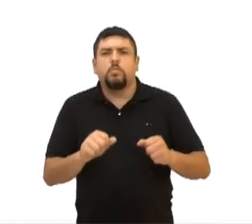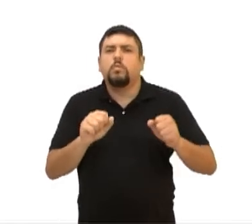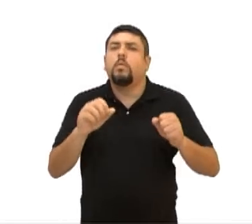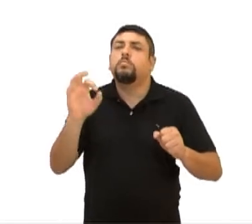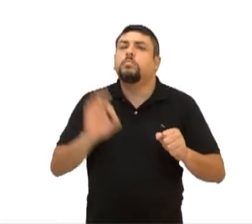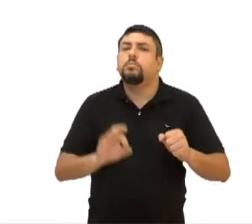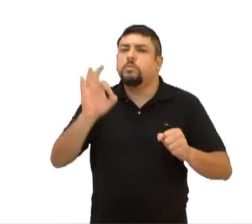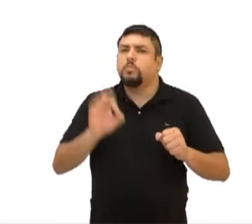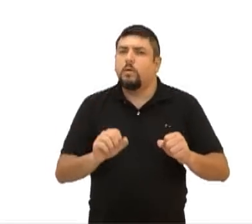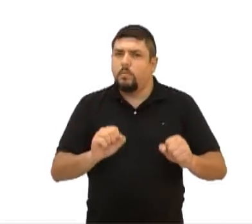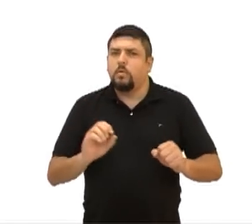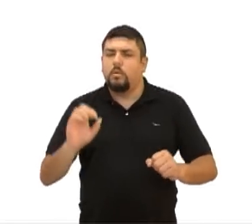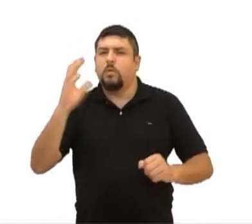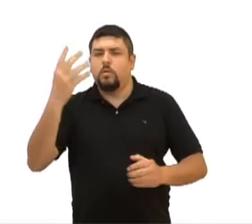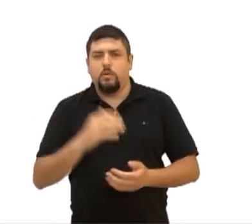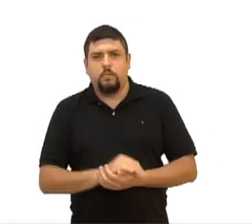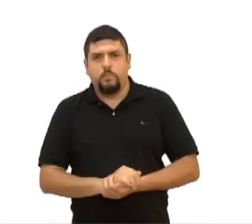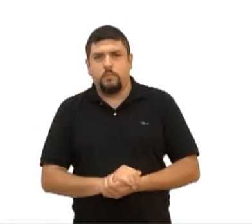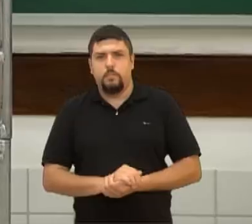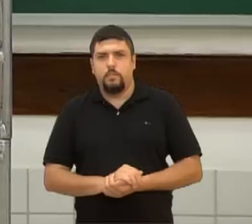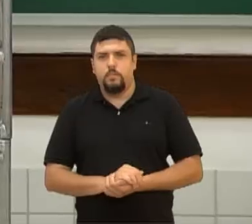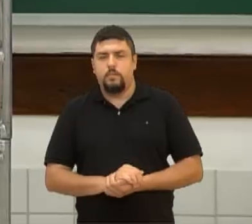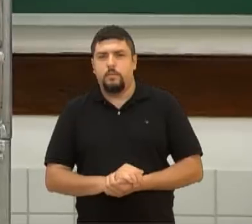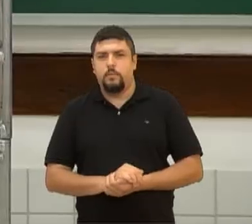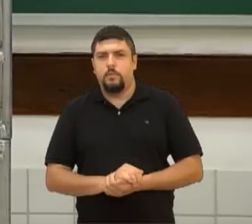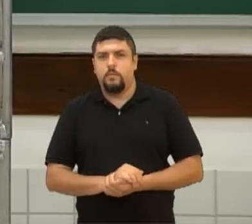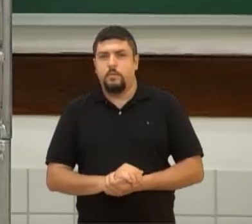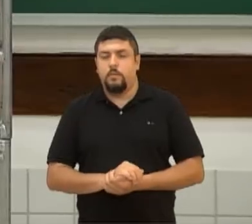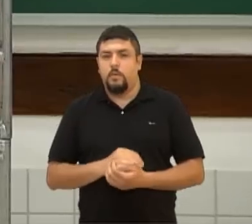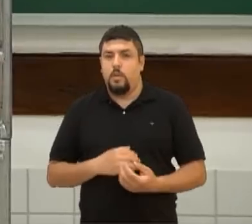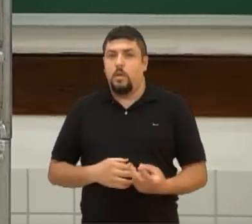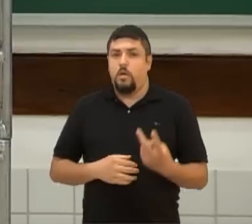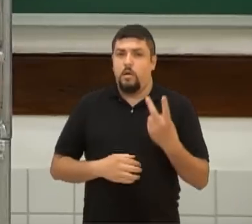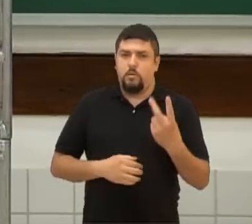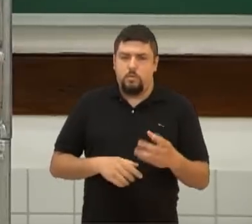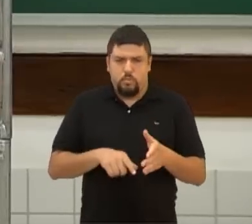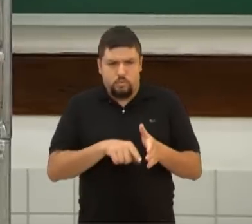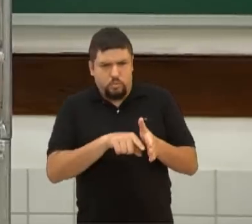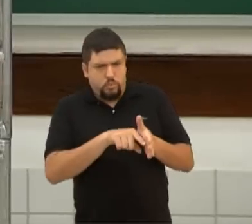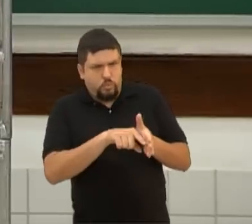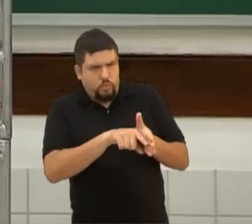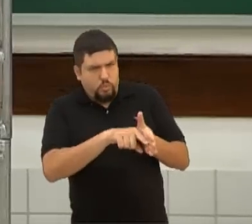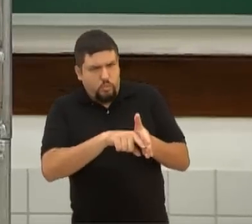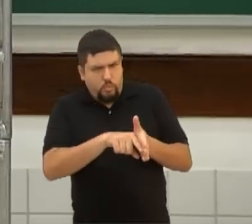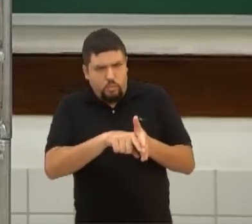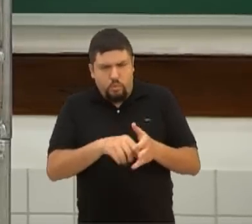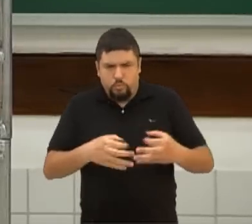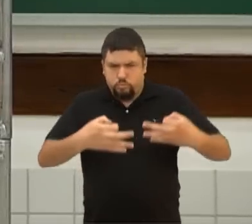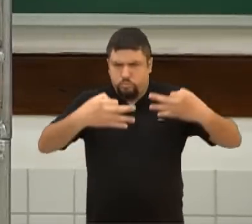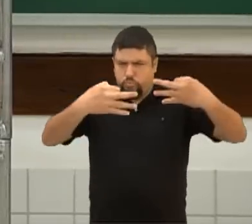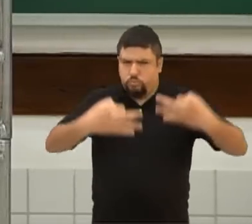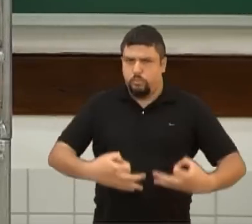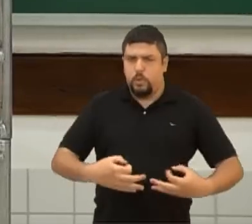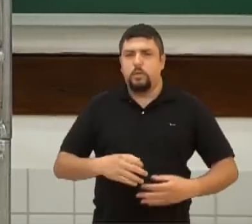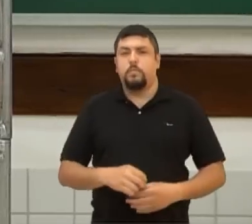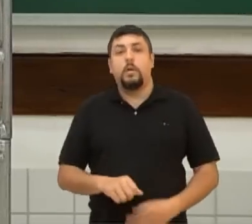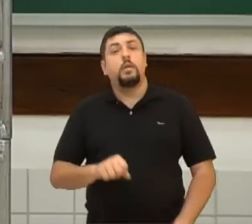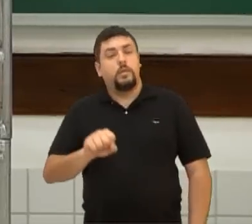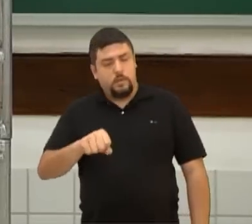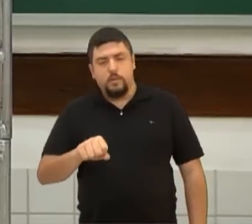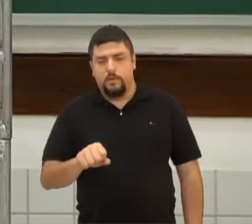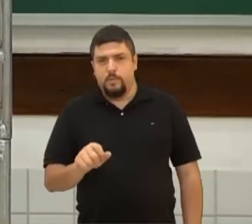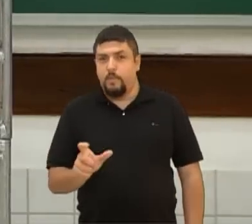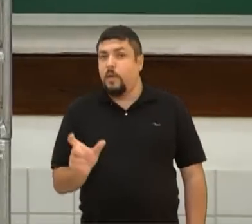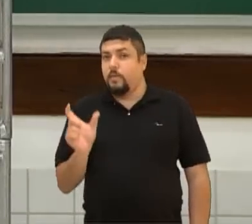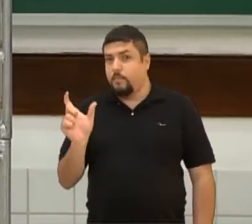dados honestos. Aqui a professora já vai comentar. Professora, dado honesto? Sim, gente, essa palavra que a